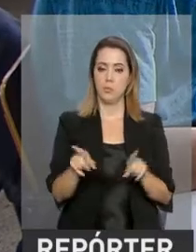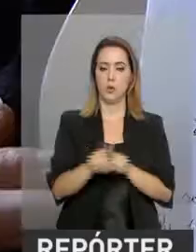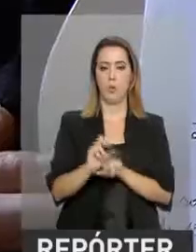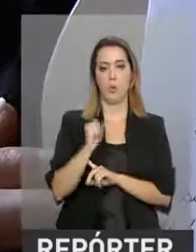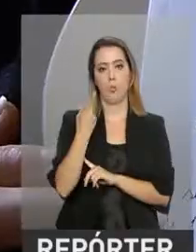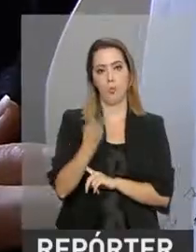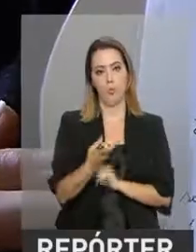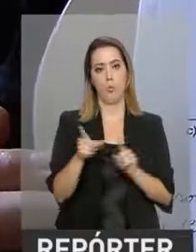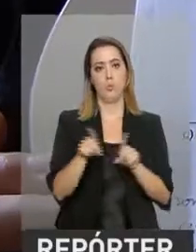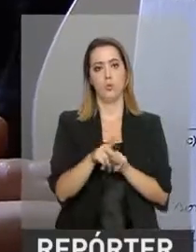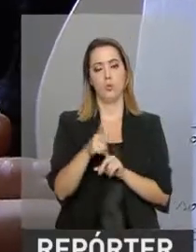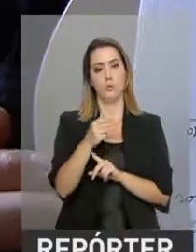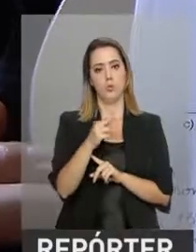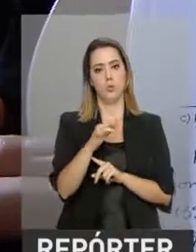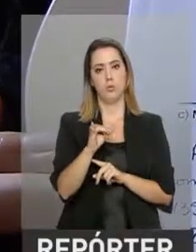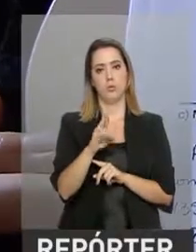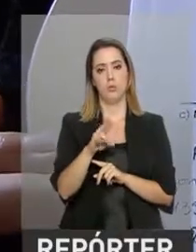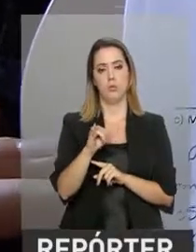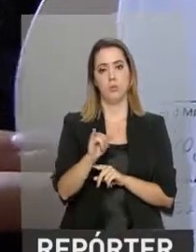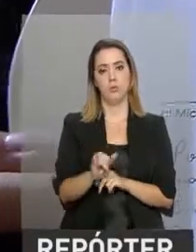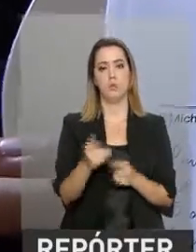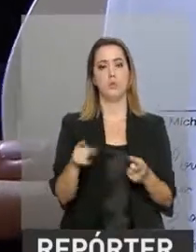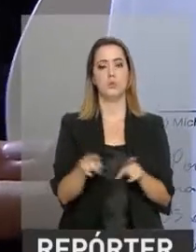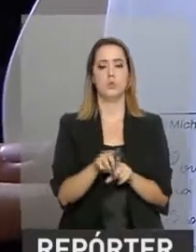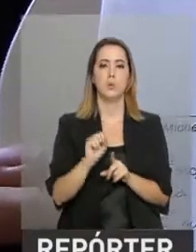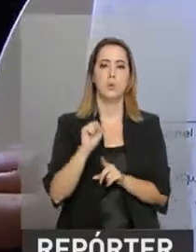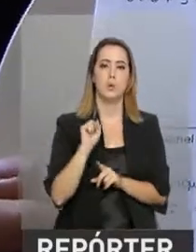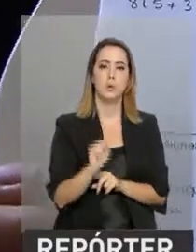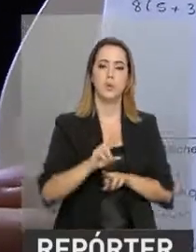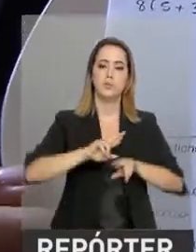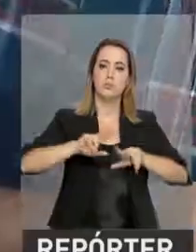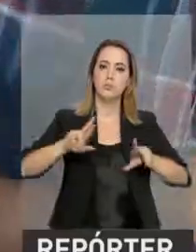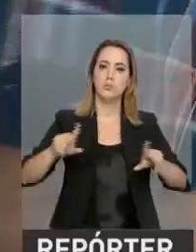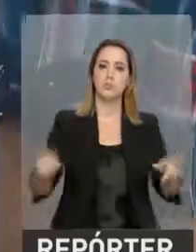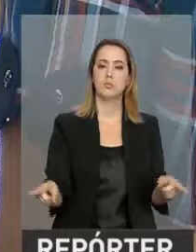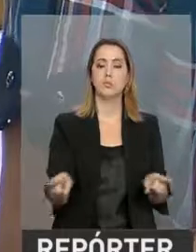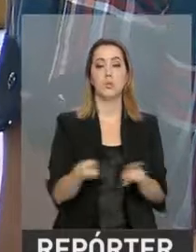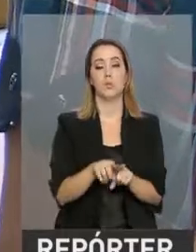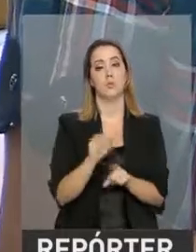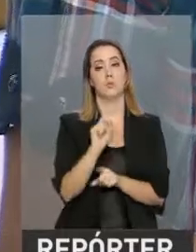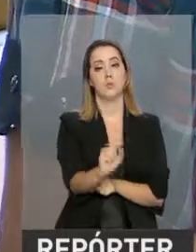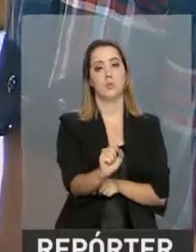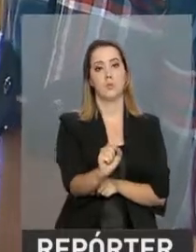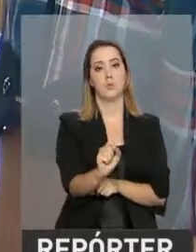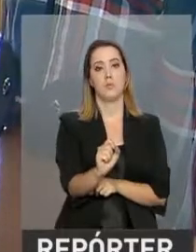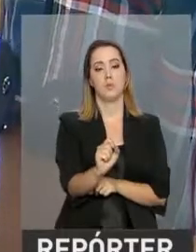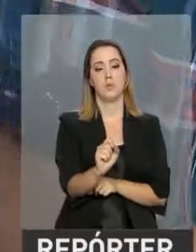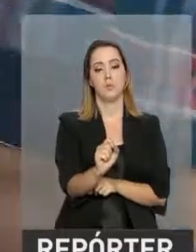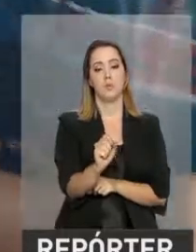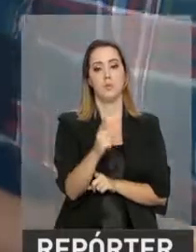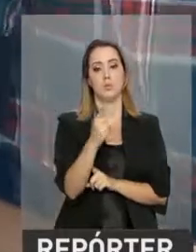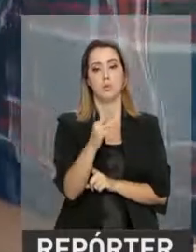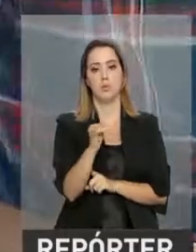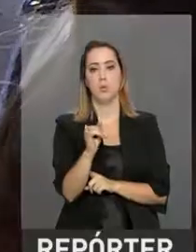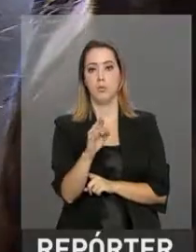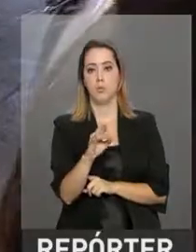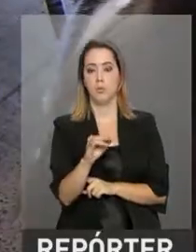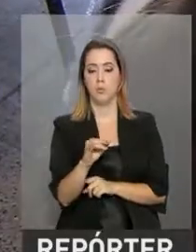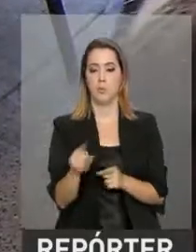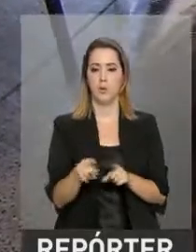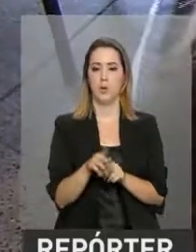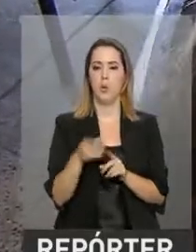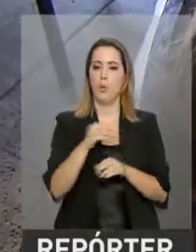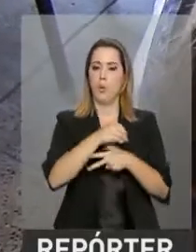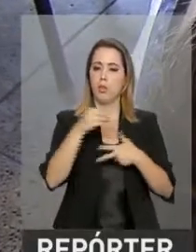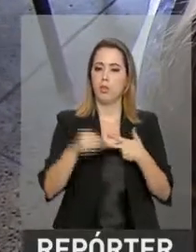sisu ou conquistar uma bolsa de estudo em universidades particulares com o programa universidade para todos com o